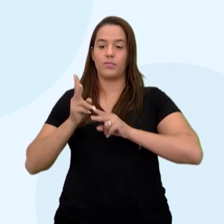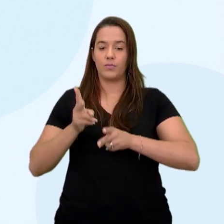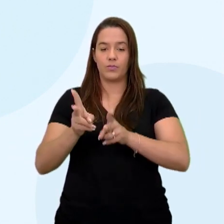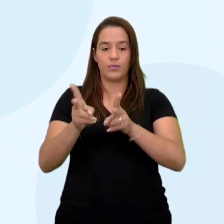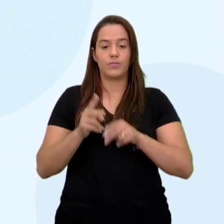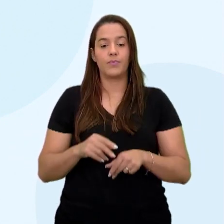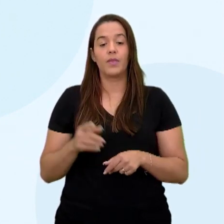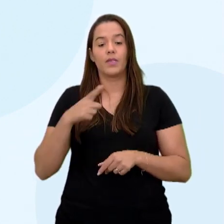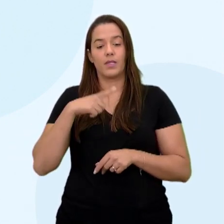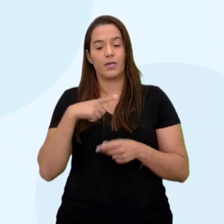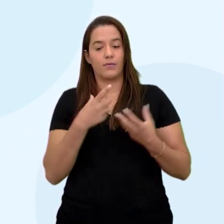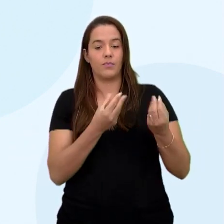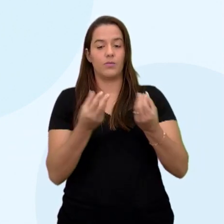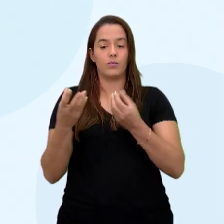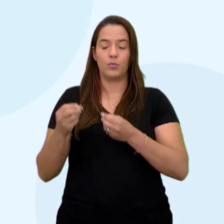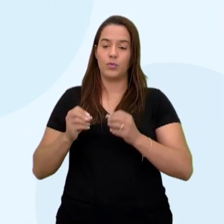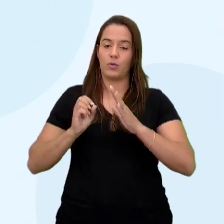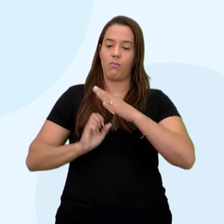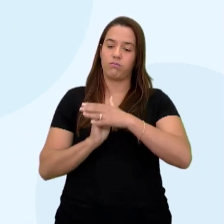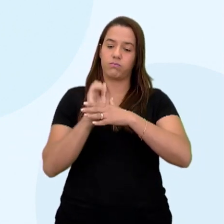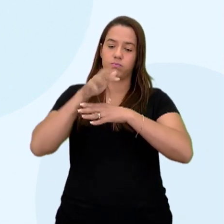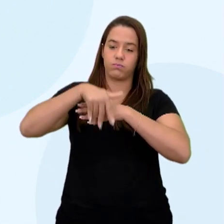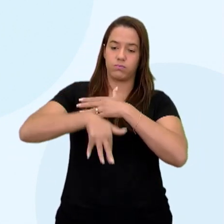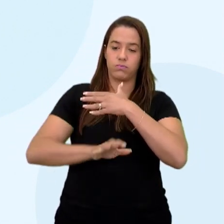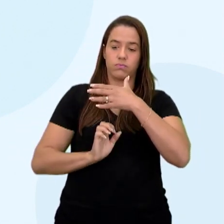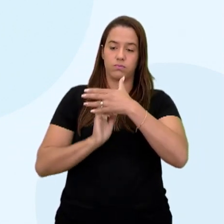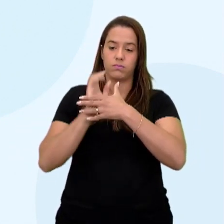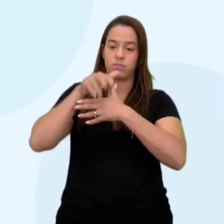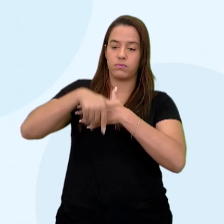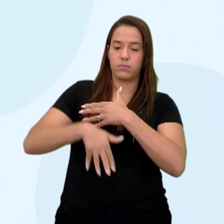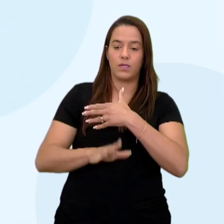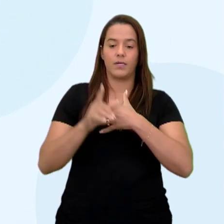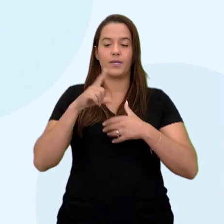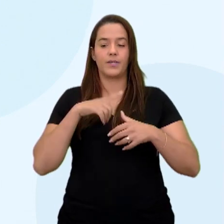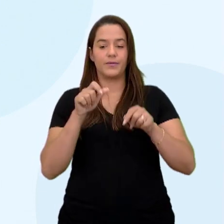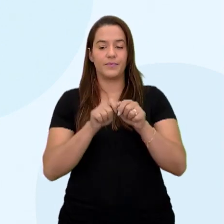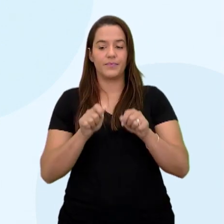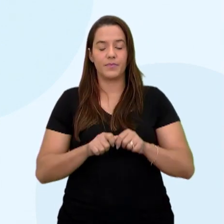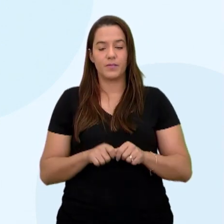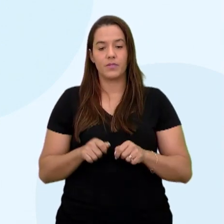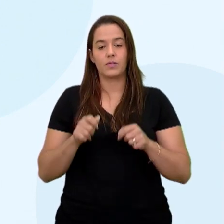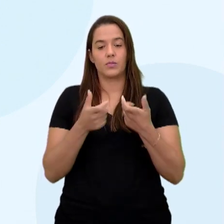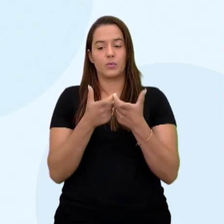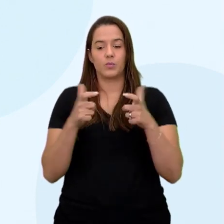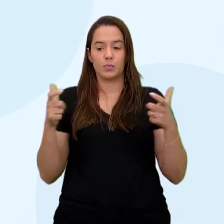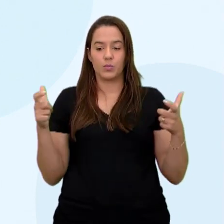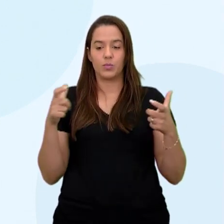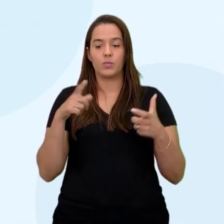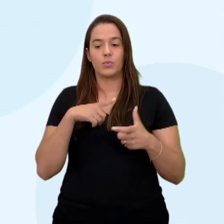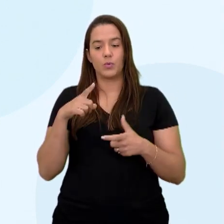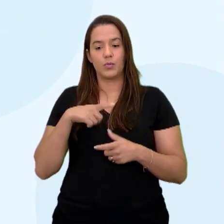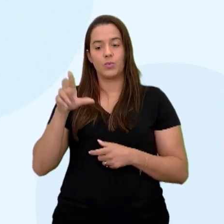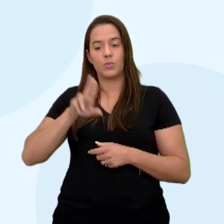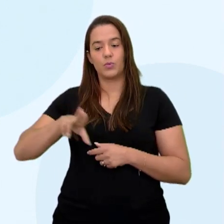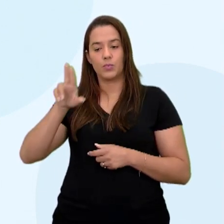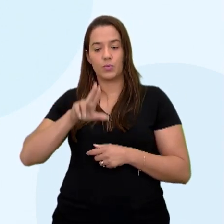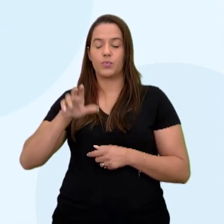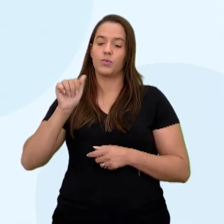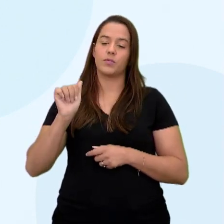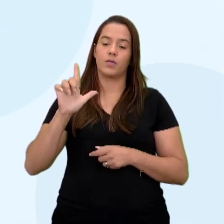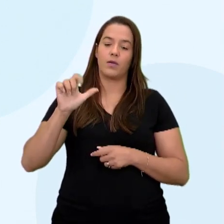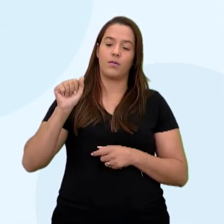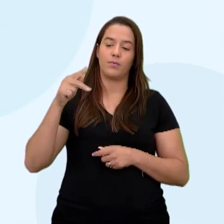Houve muita atividade vulcânica e a formação das grandes cadeias montanhosas, como os Andes, os Alpes e